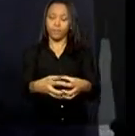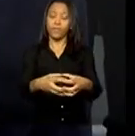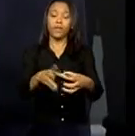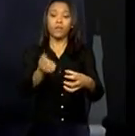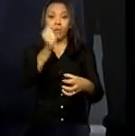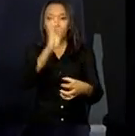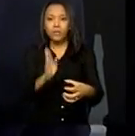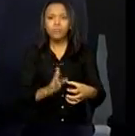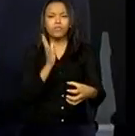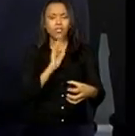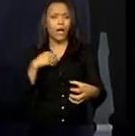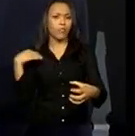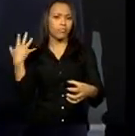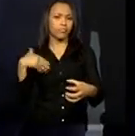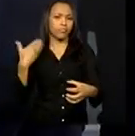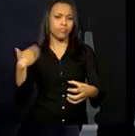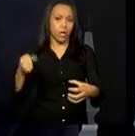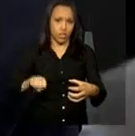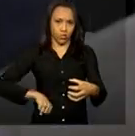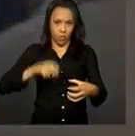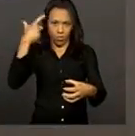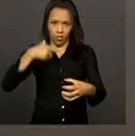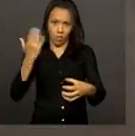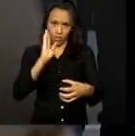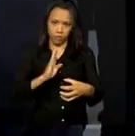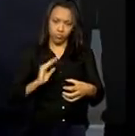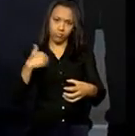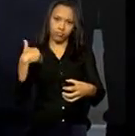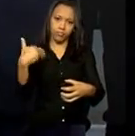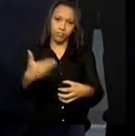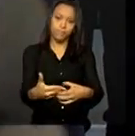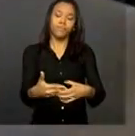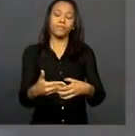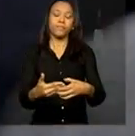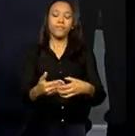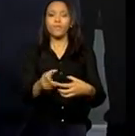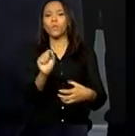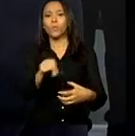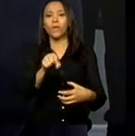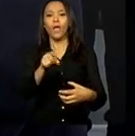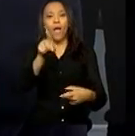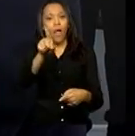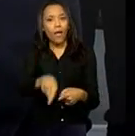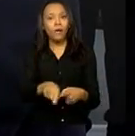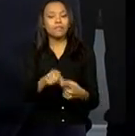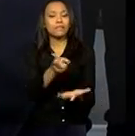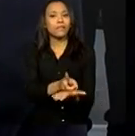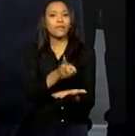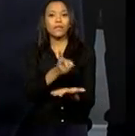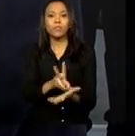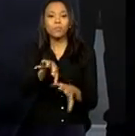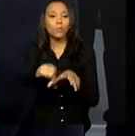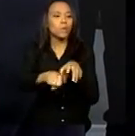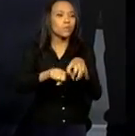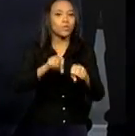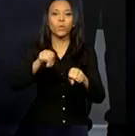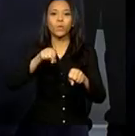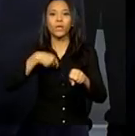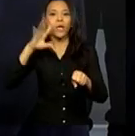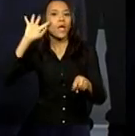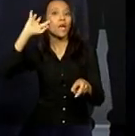se construiu no decorrer do tempo como um ator que sempre busca soluções